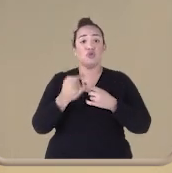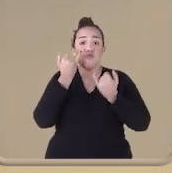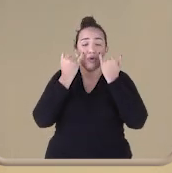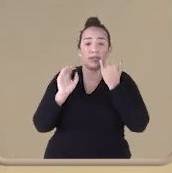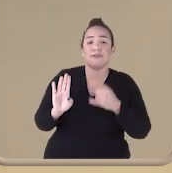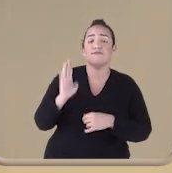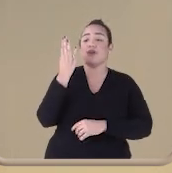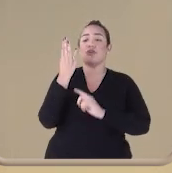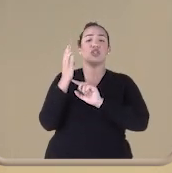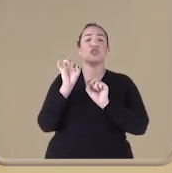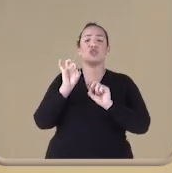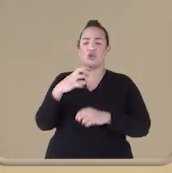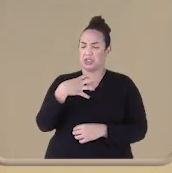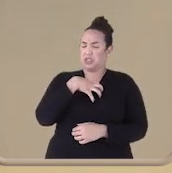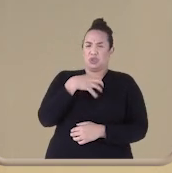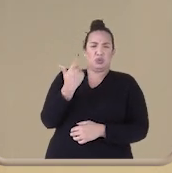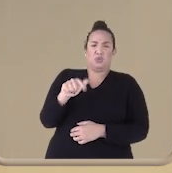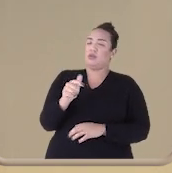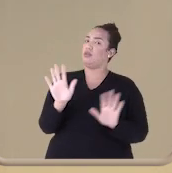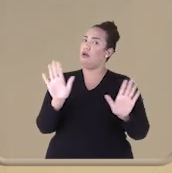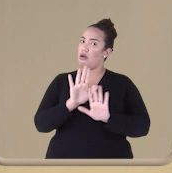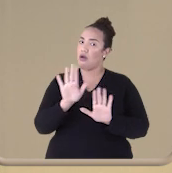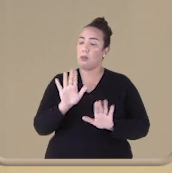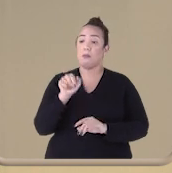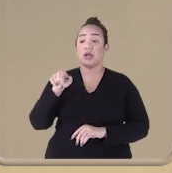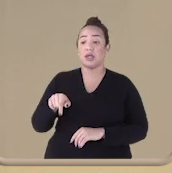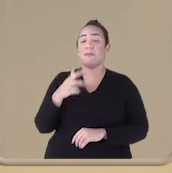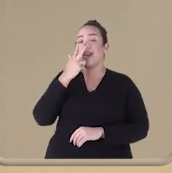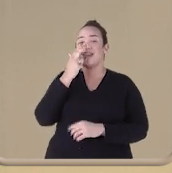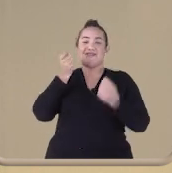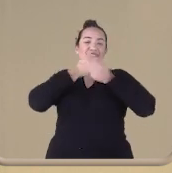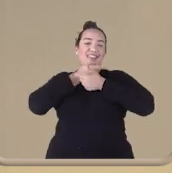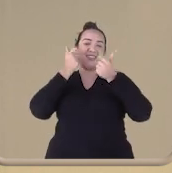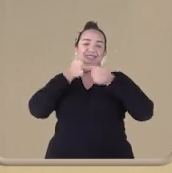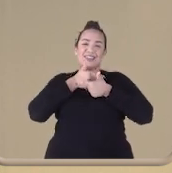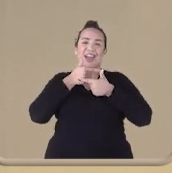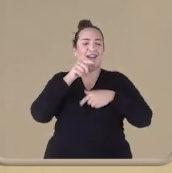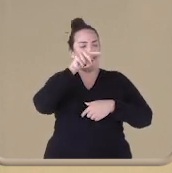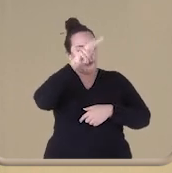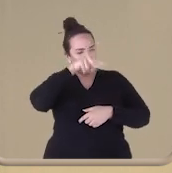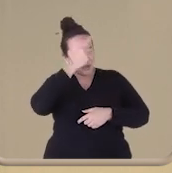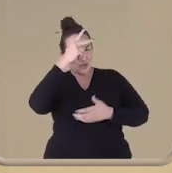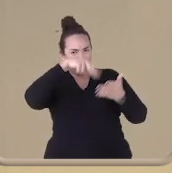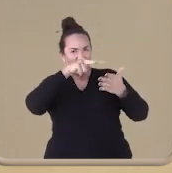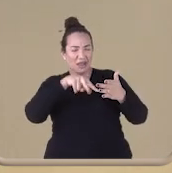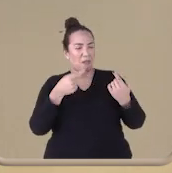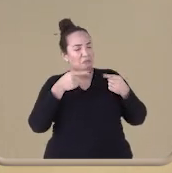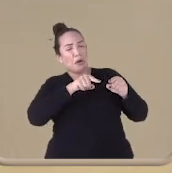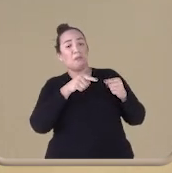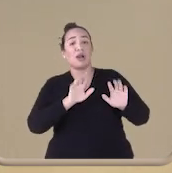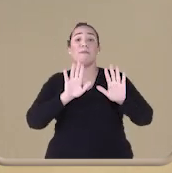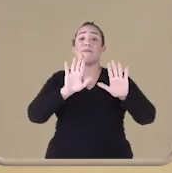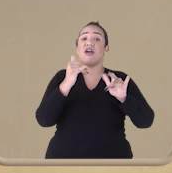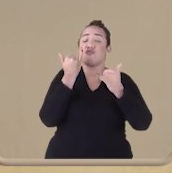notícias falsas não são apenas aquelas que não fazem muito sentido, que têm o intuito de ser engraçadas e provocar o leitor. As